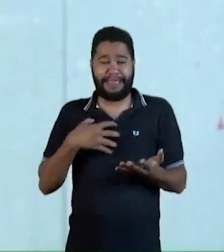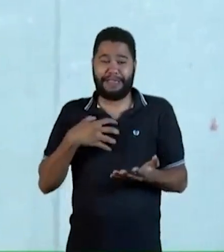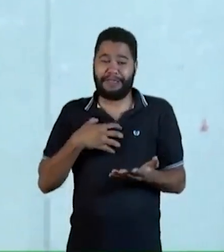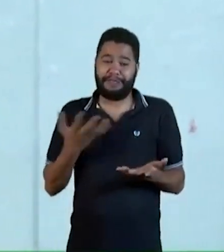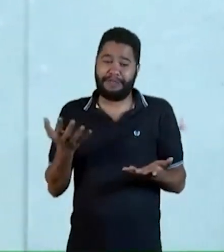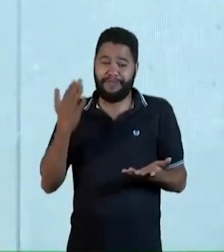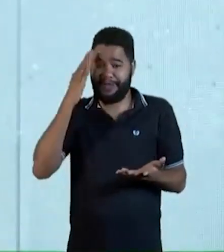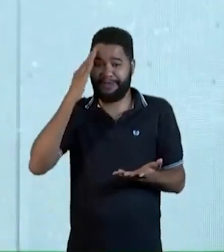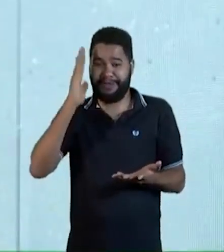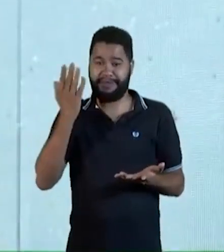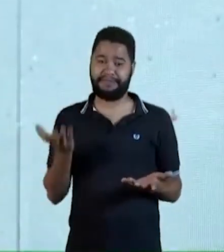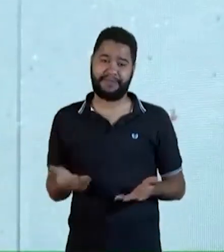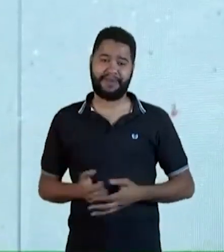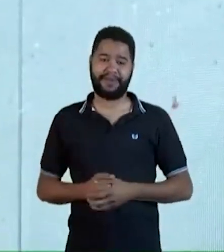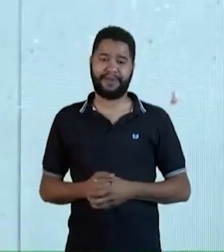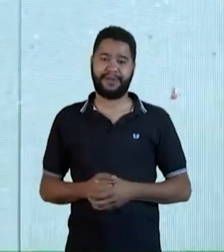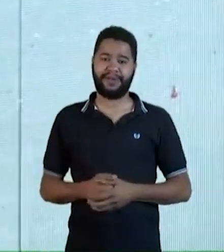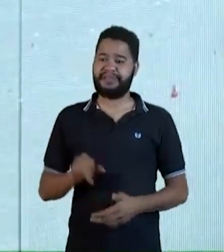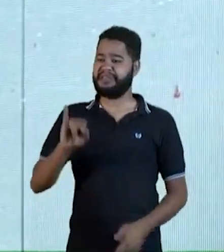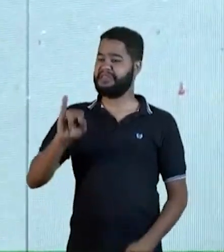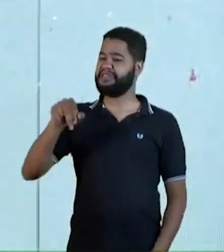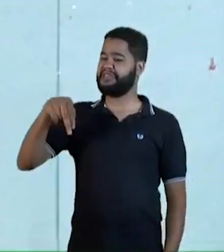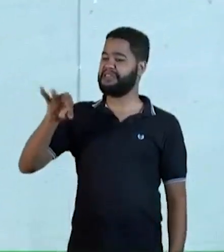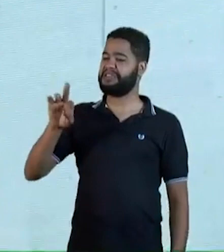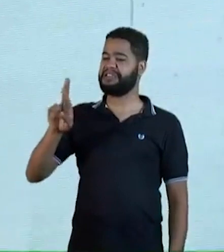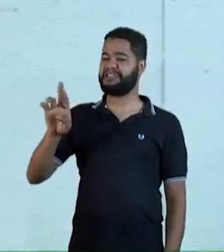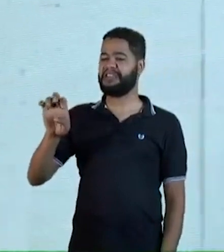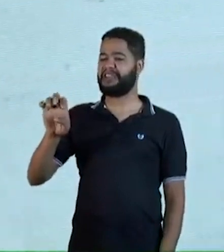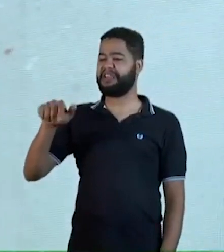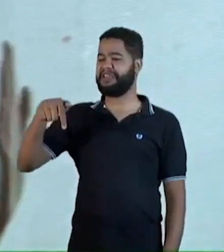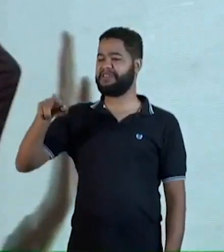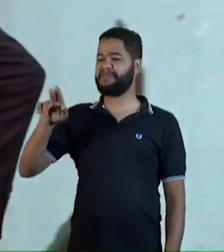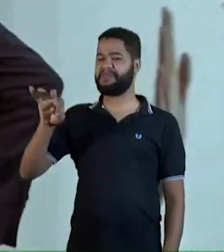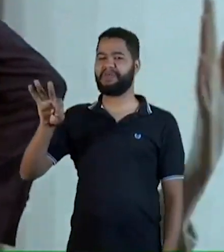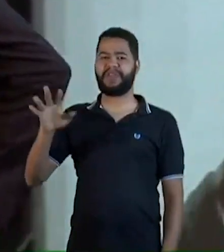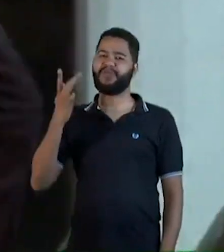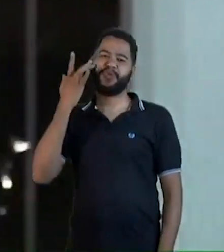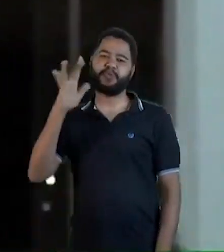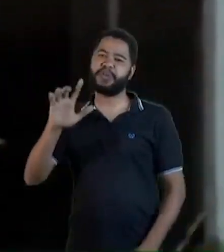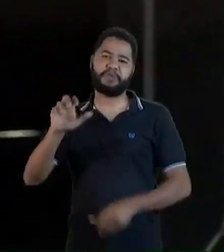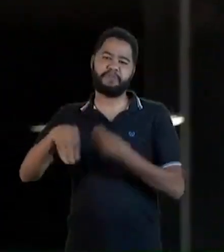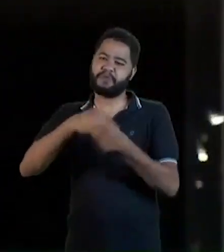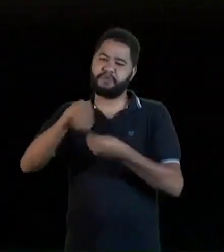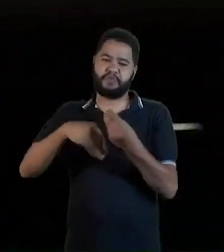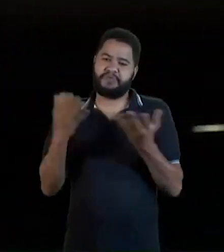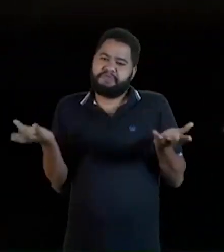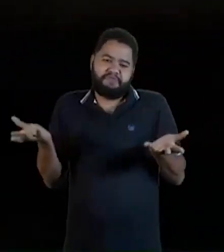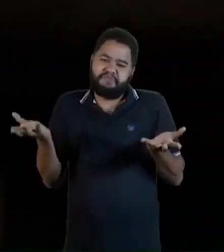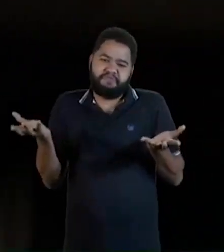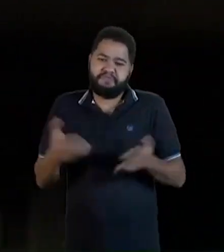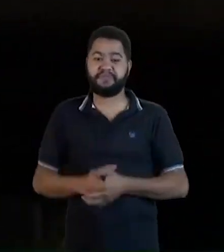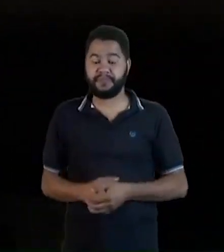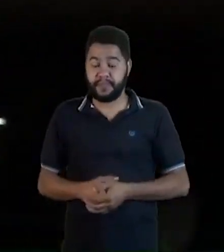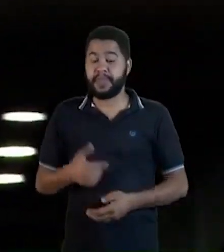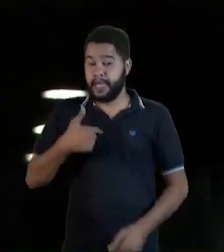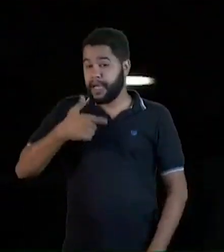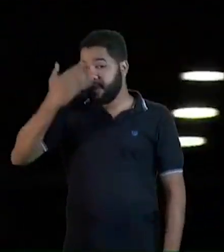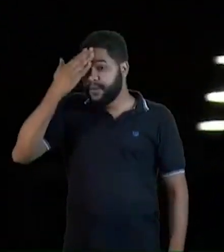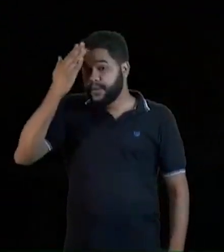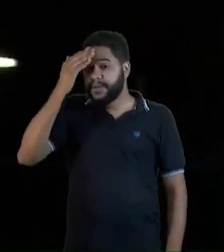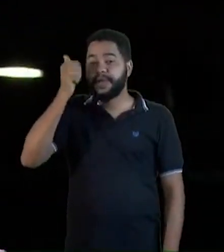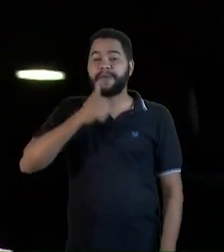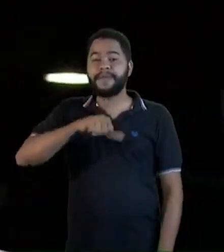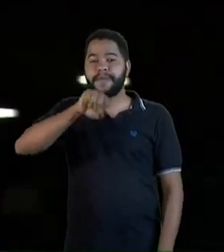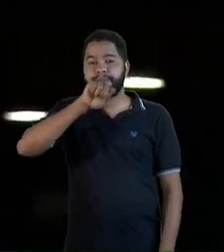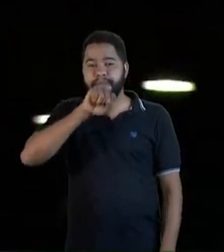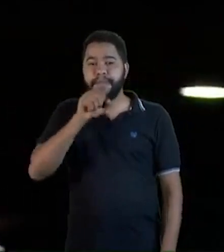é entrequeste a sua mistura de eu não sei alguma coisa eu sei que